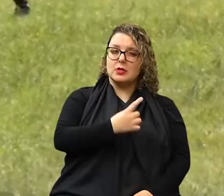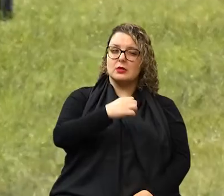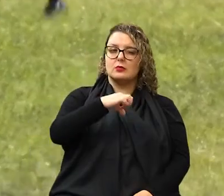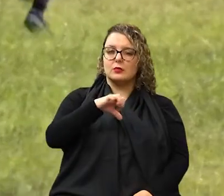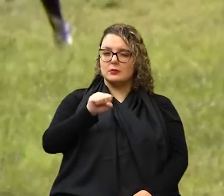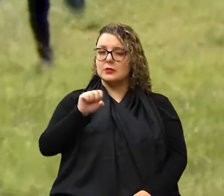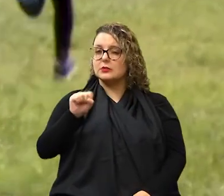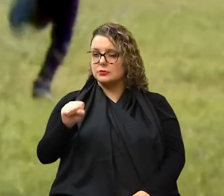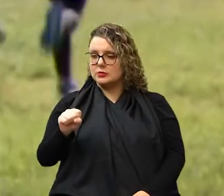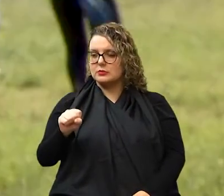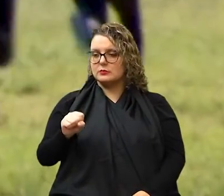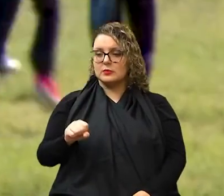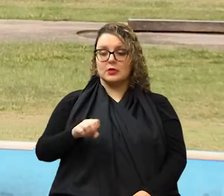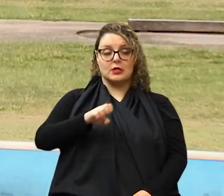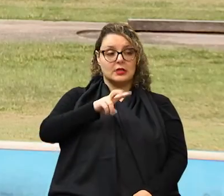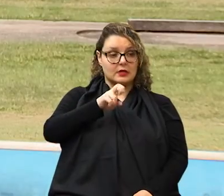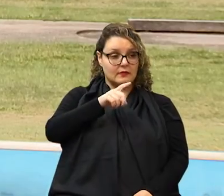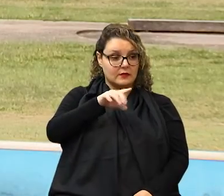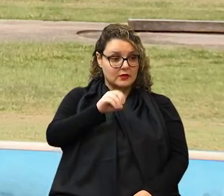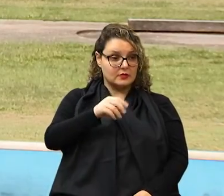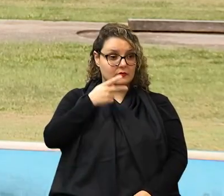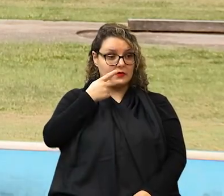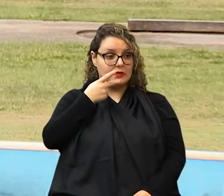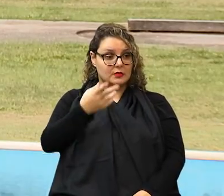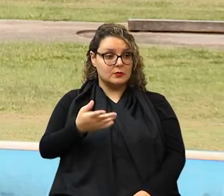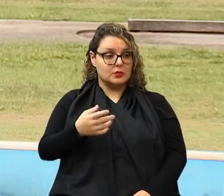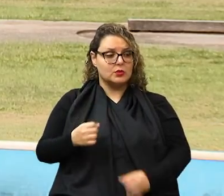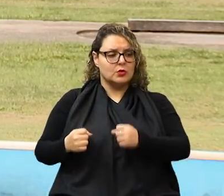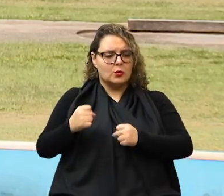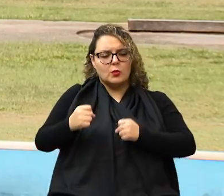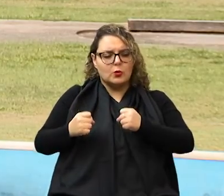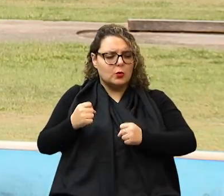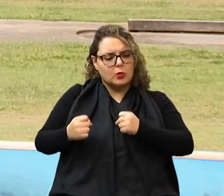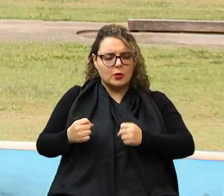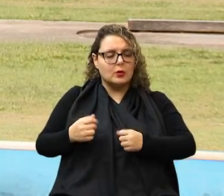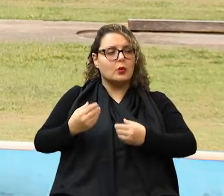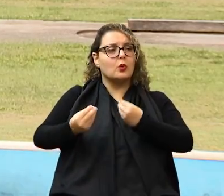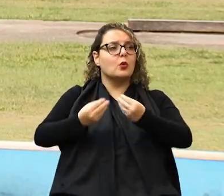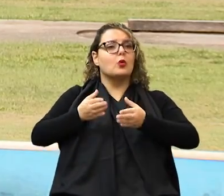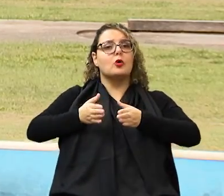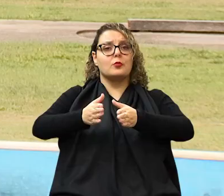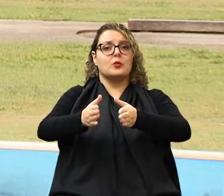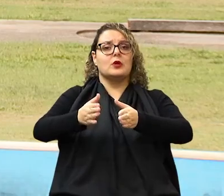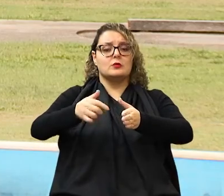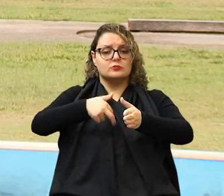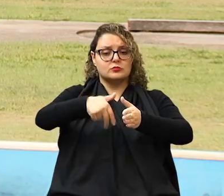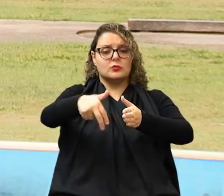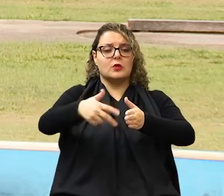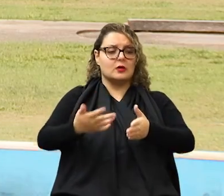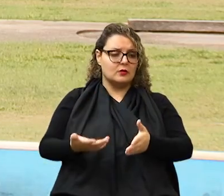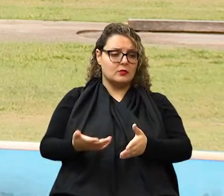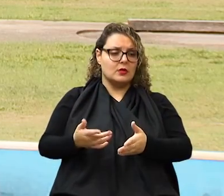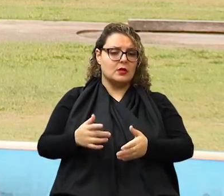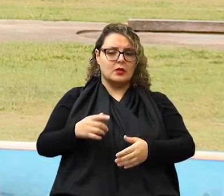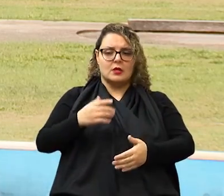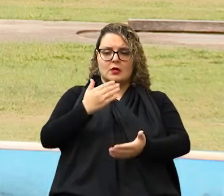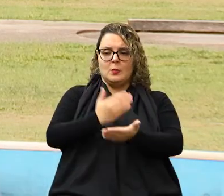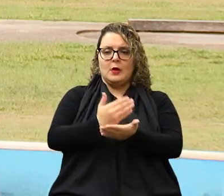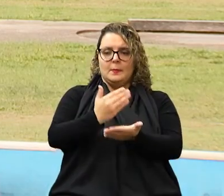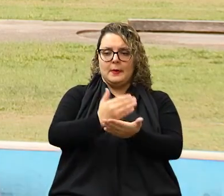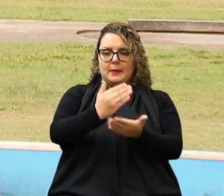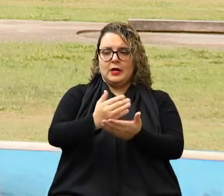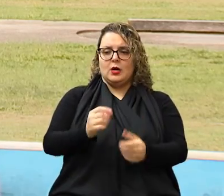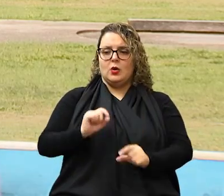em 1988. E Evandro, a gente está falando mais precisamente da corrida. Como que são as pistas? Tem